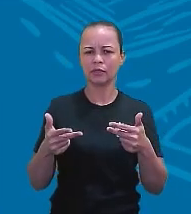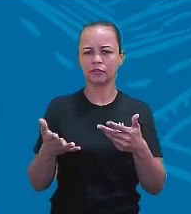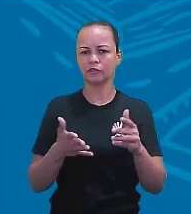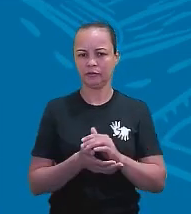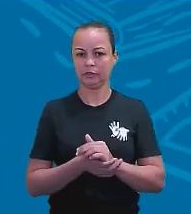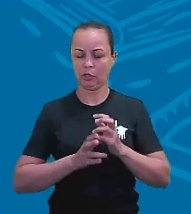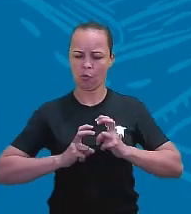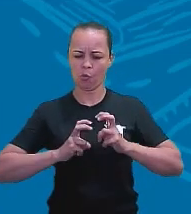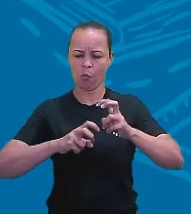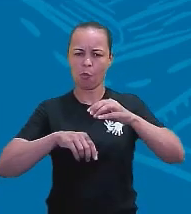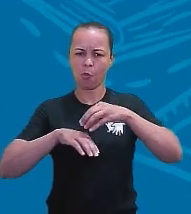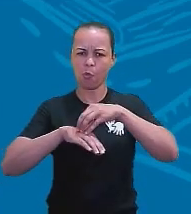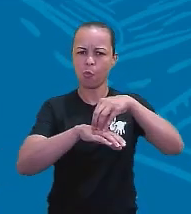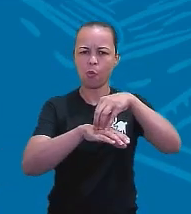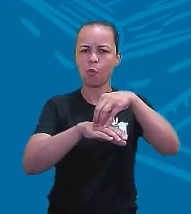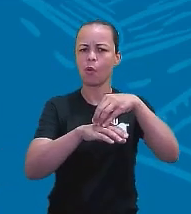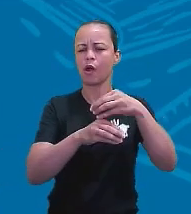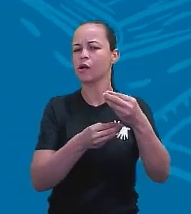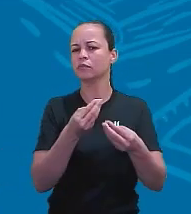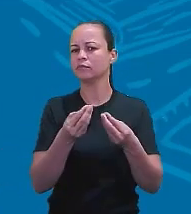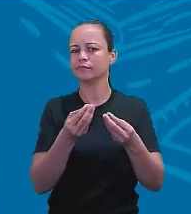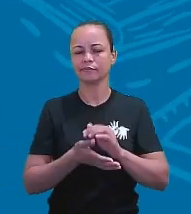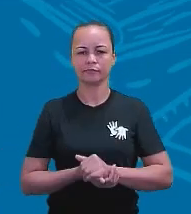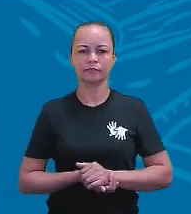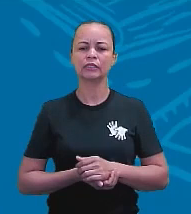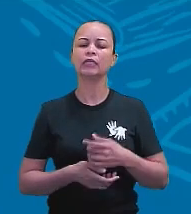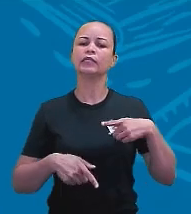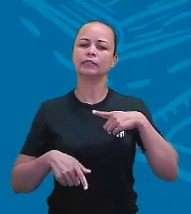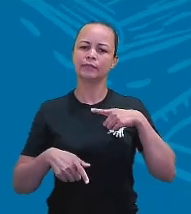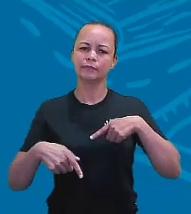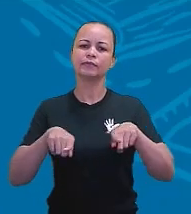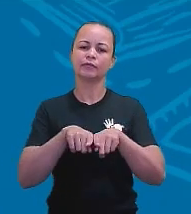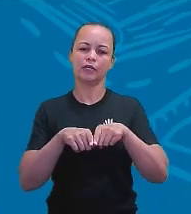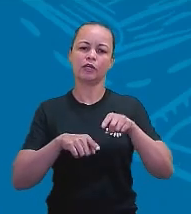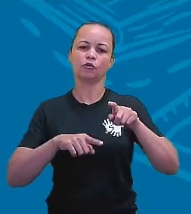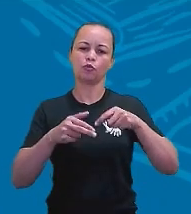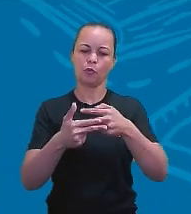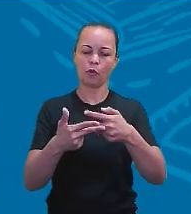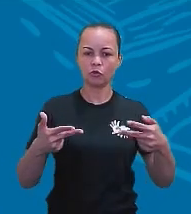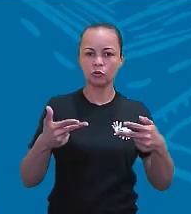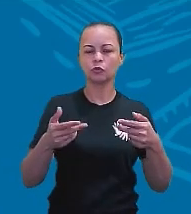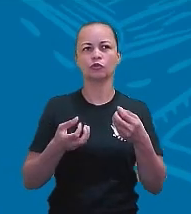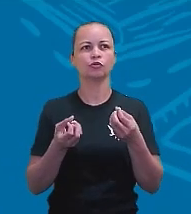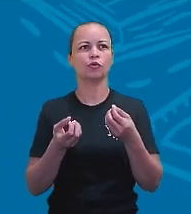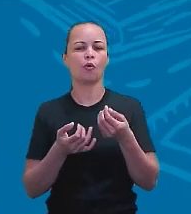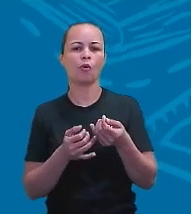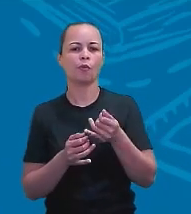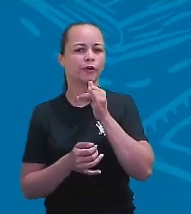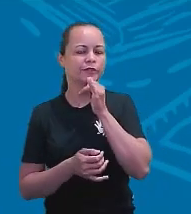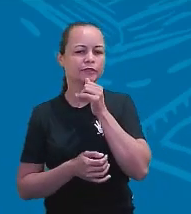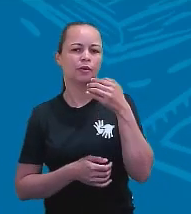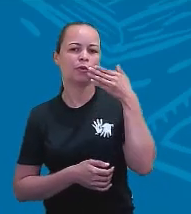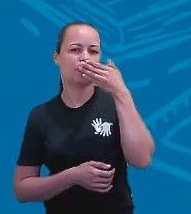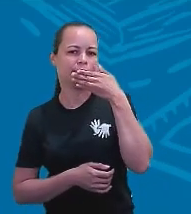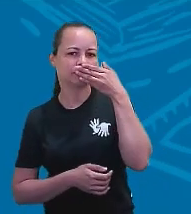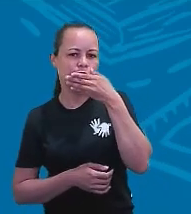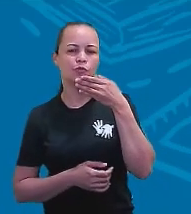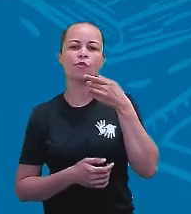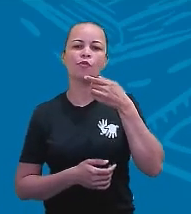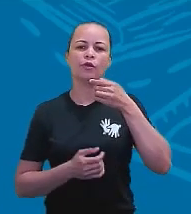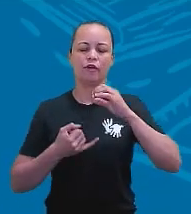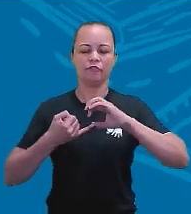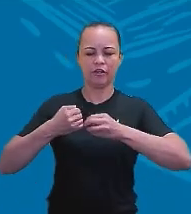A Great Western, também ela transportava os produtos da nossa região, como açúcar, feijão,